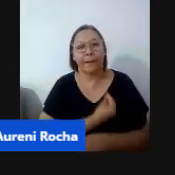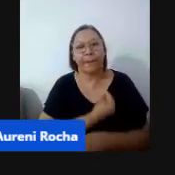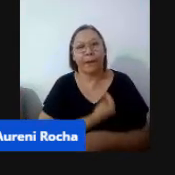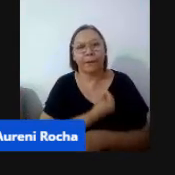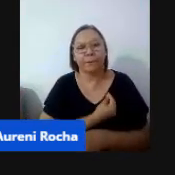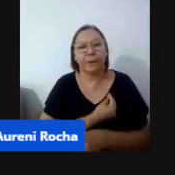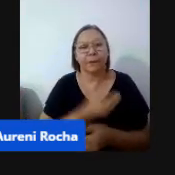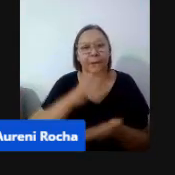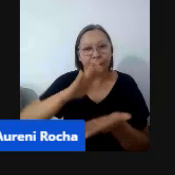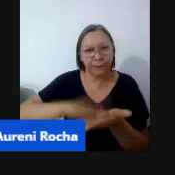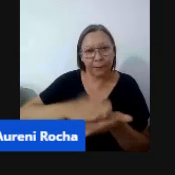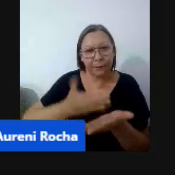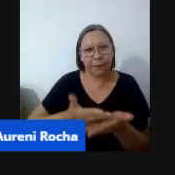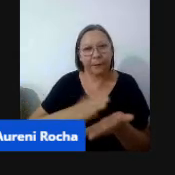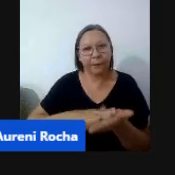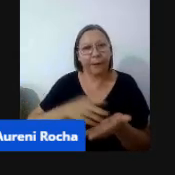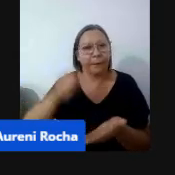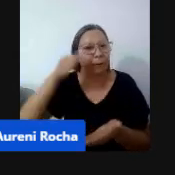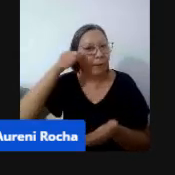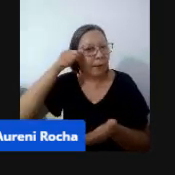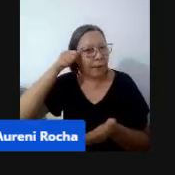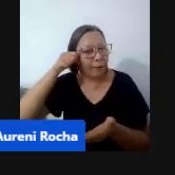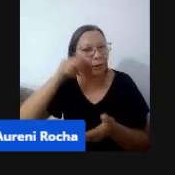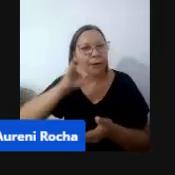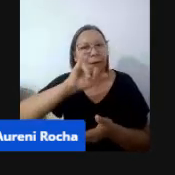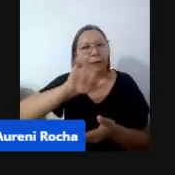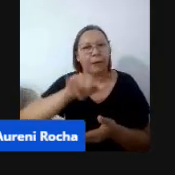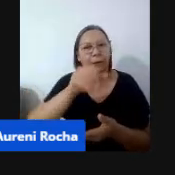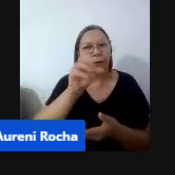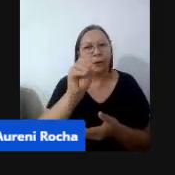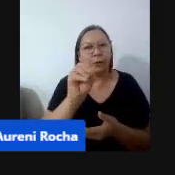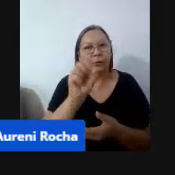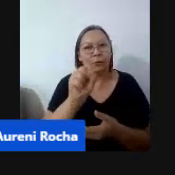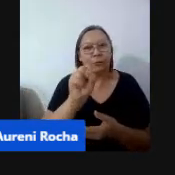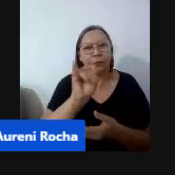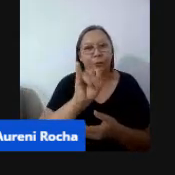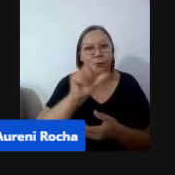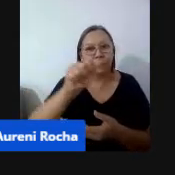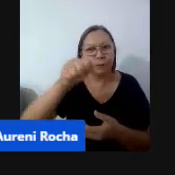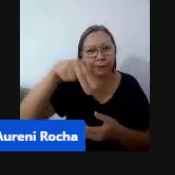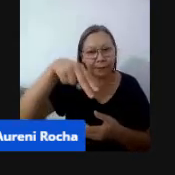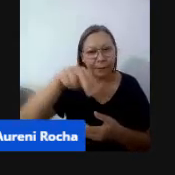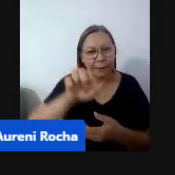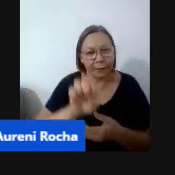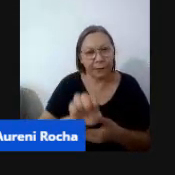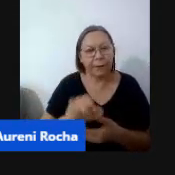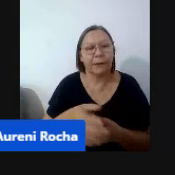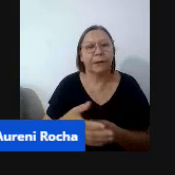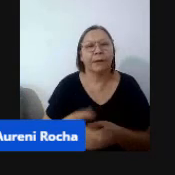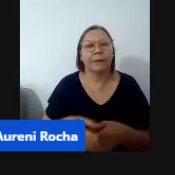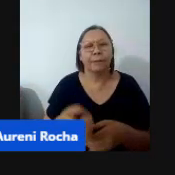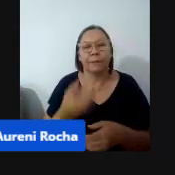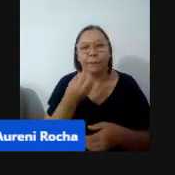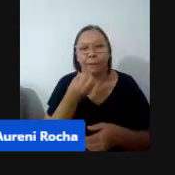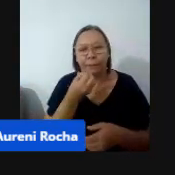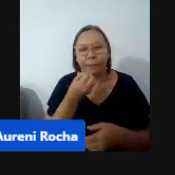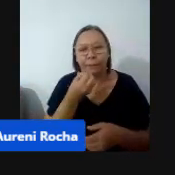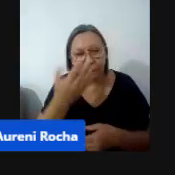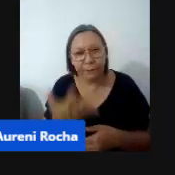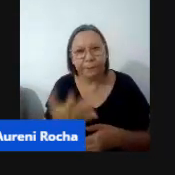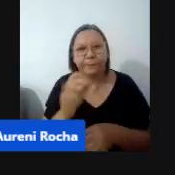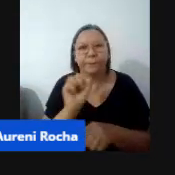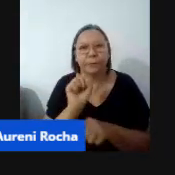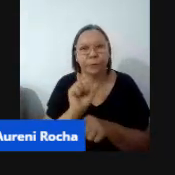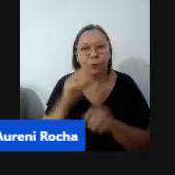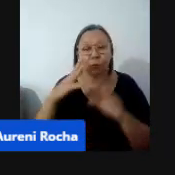intérpretes Aureni e Josiane. Esperamos que todos fiquem bem física e emocionalmente e continuem